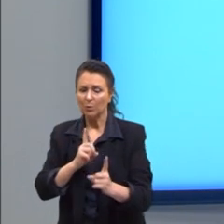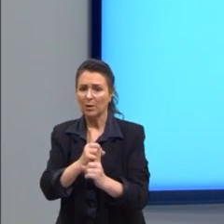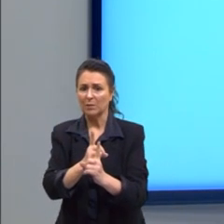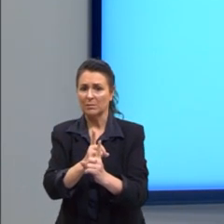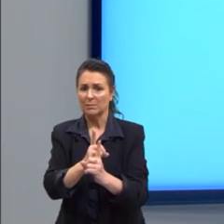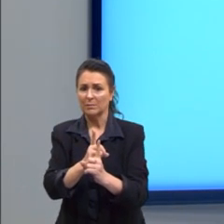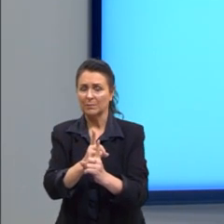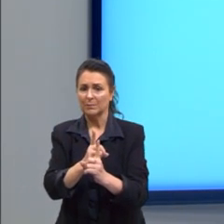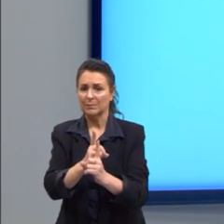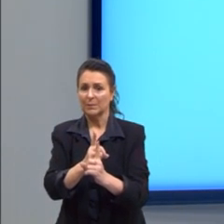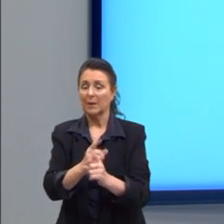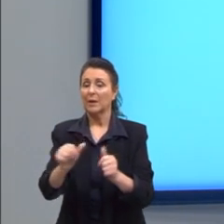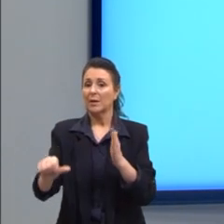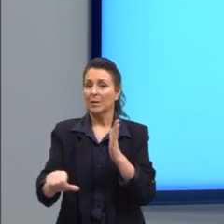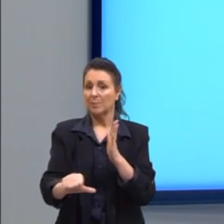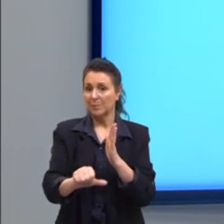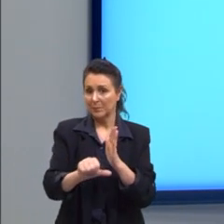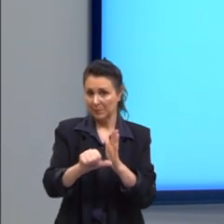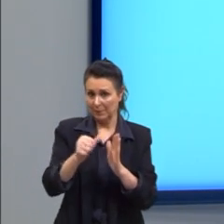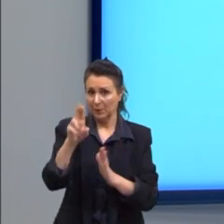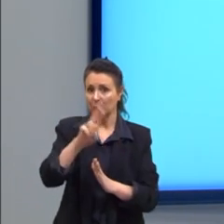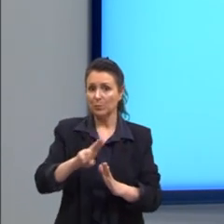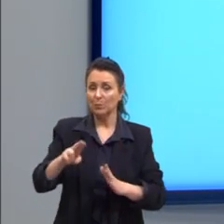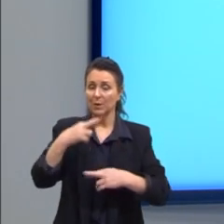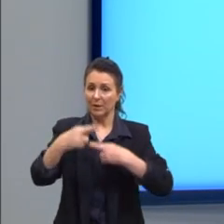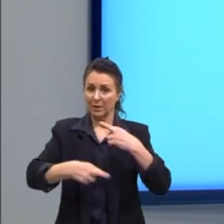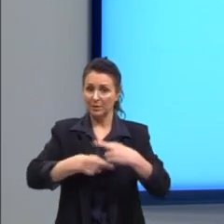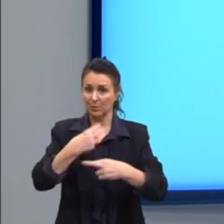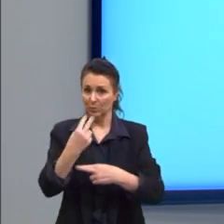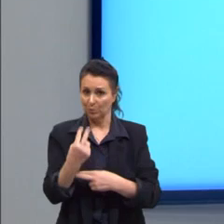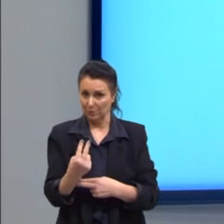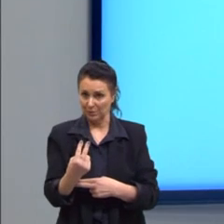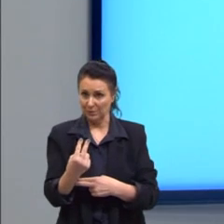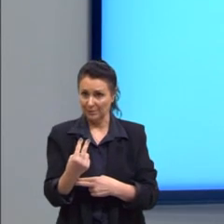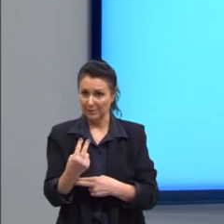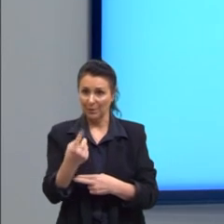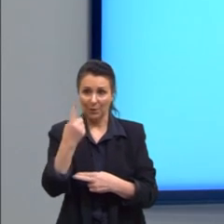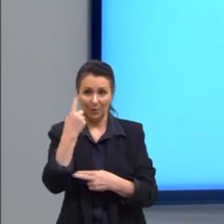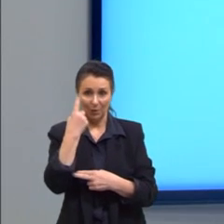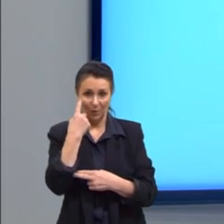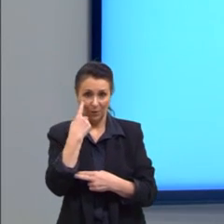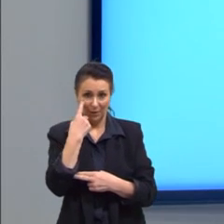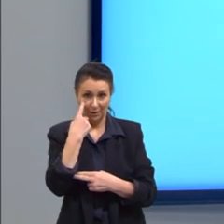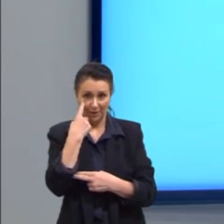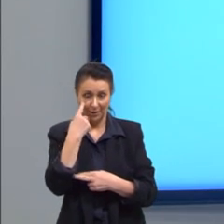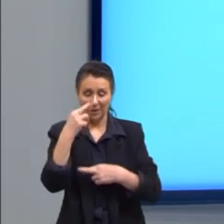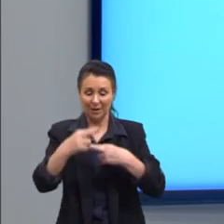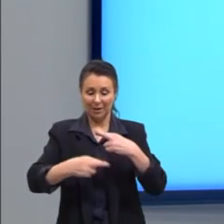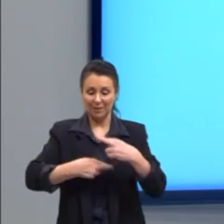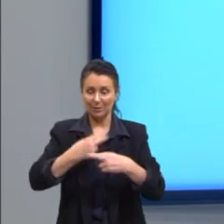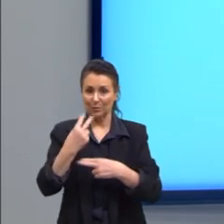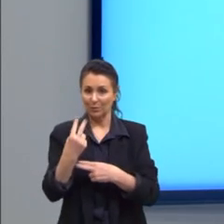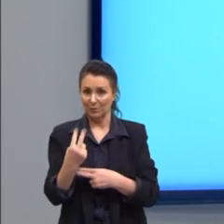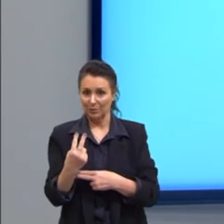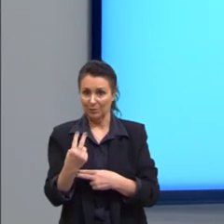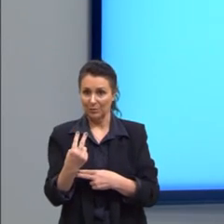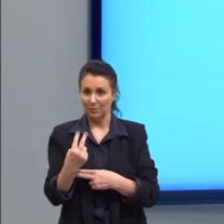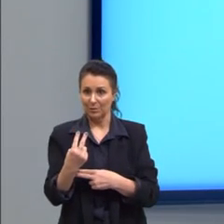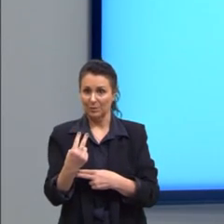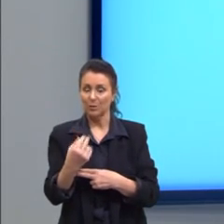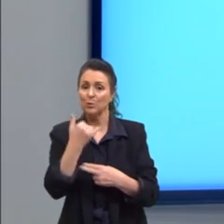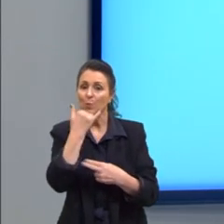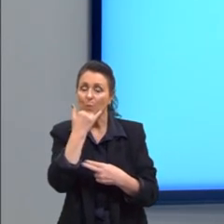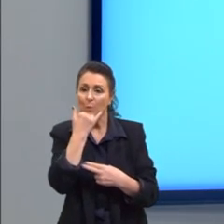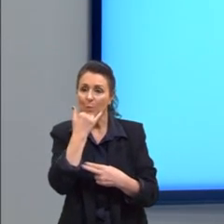primeiro eu vou pegar a primeira a reação dois que se nós olharmos lá que a gestão do whis já são três